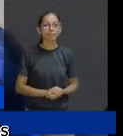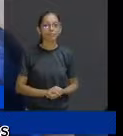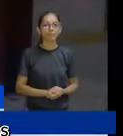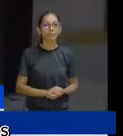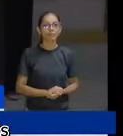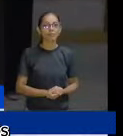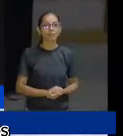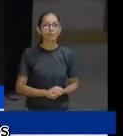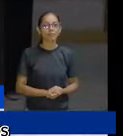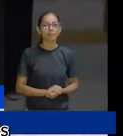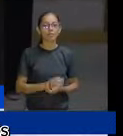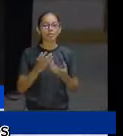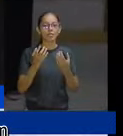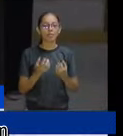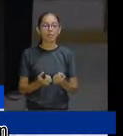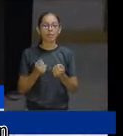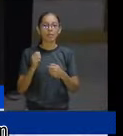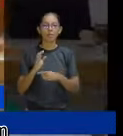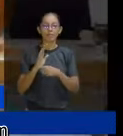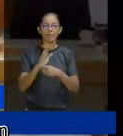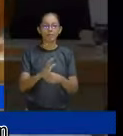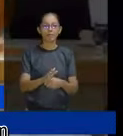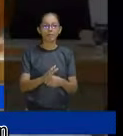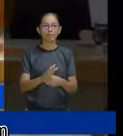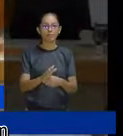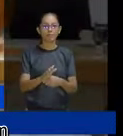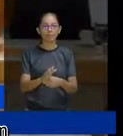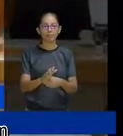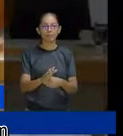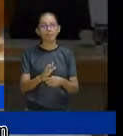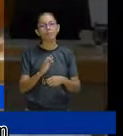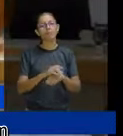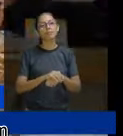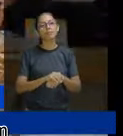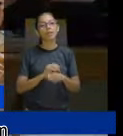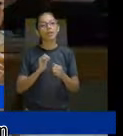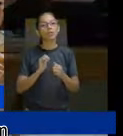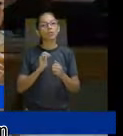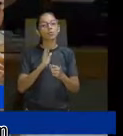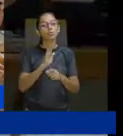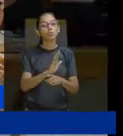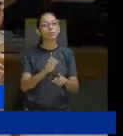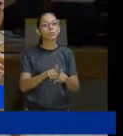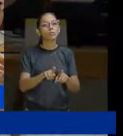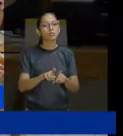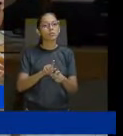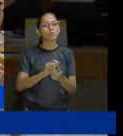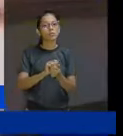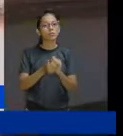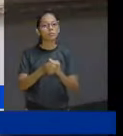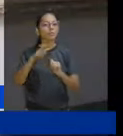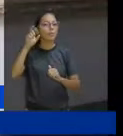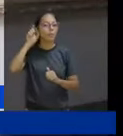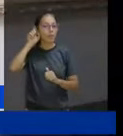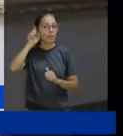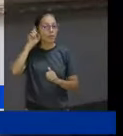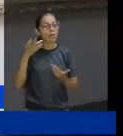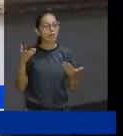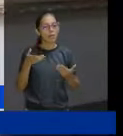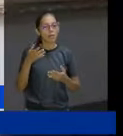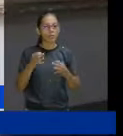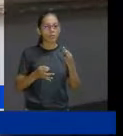a acompanhar a escolha e a adaptação dela com o aparelho. A Justiça Eleitoral